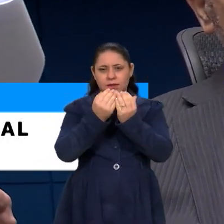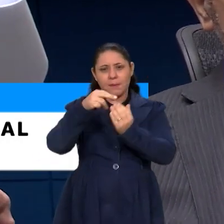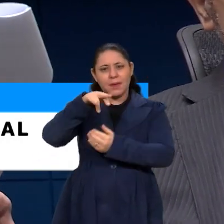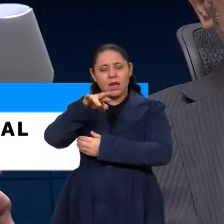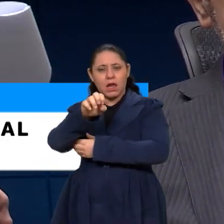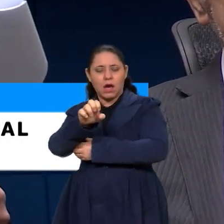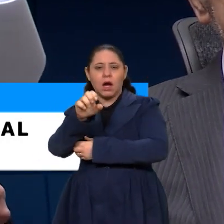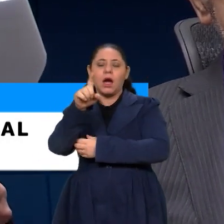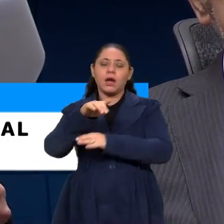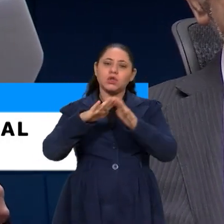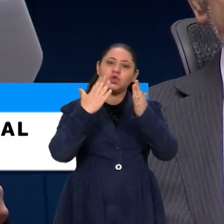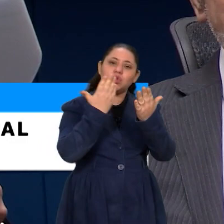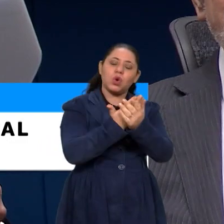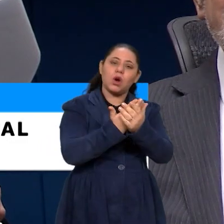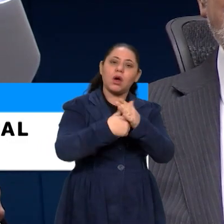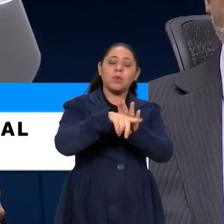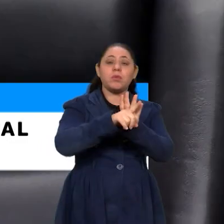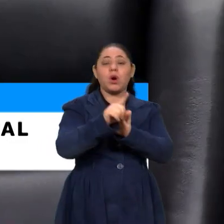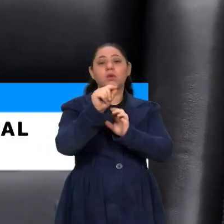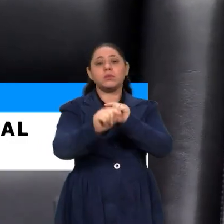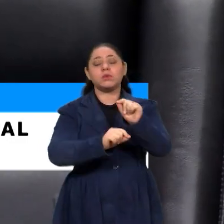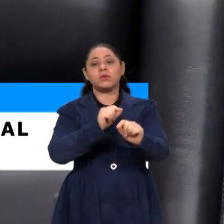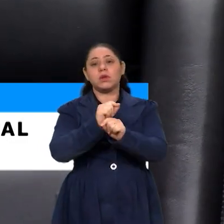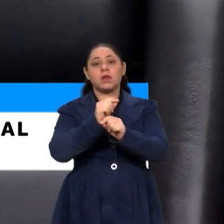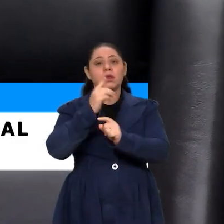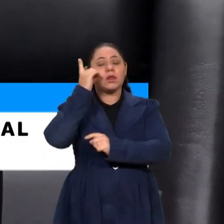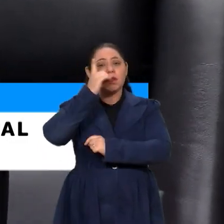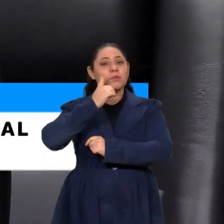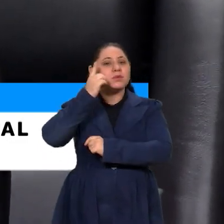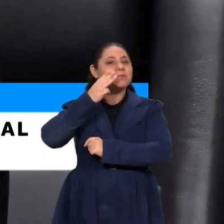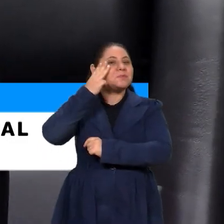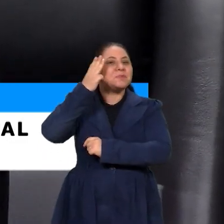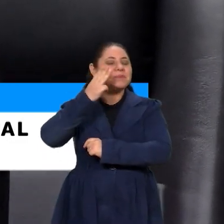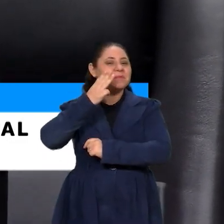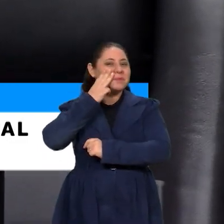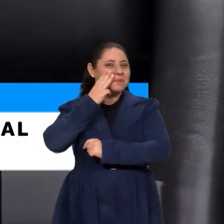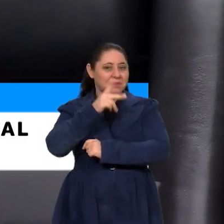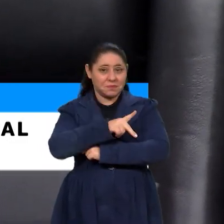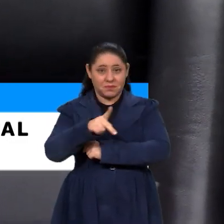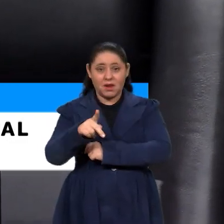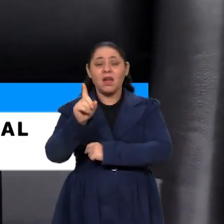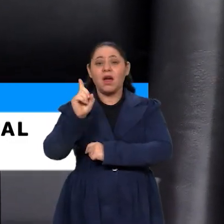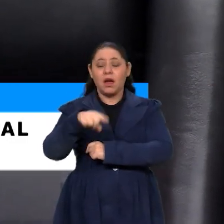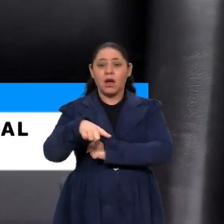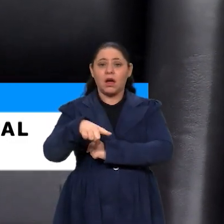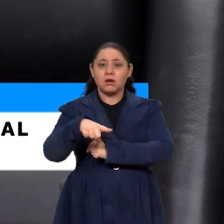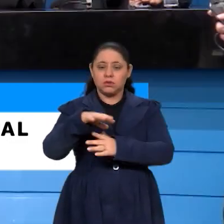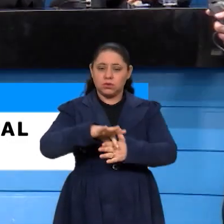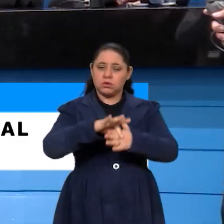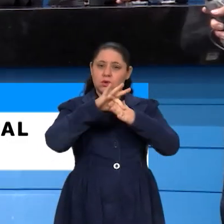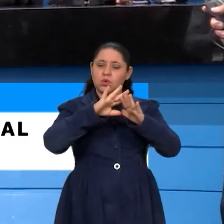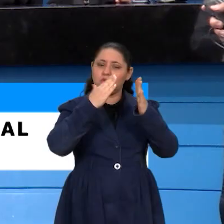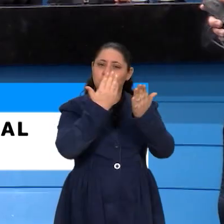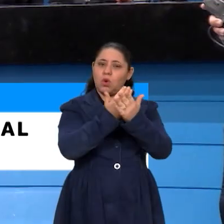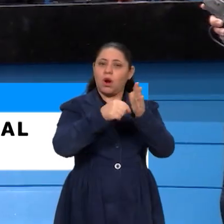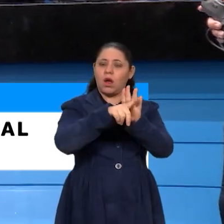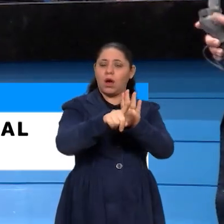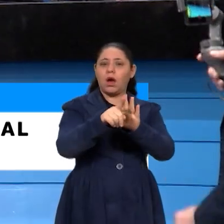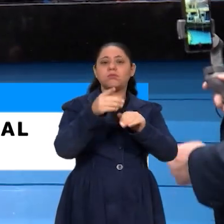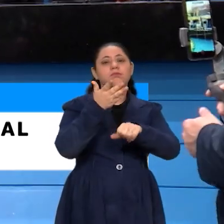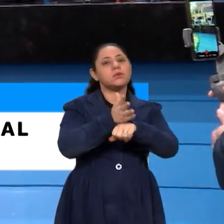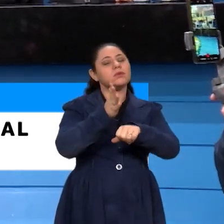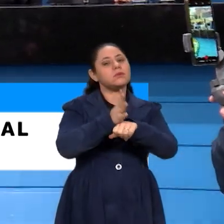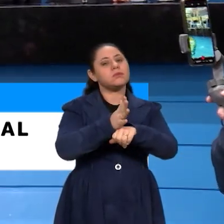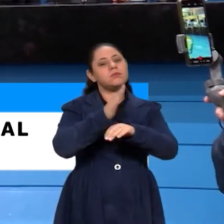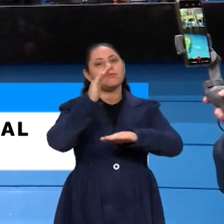a presidente da Escola do Legislativo de Mato Grosso do Sul, deputada Mara Caseiro, que destacou a relevância das escolas na